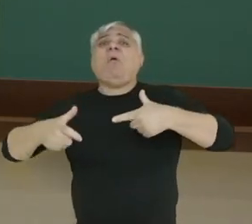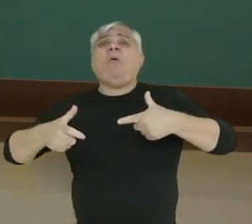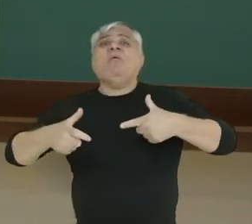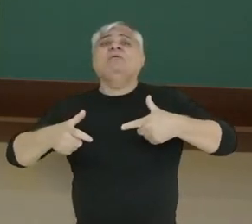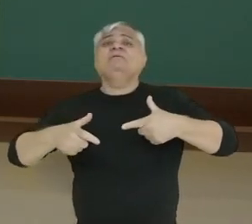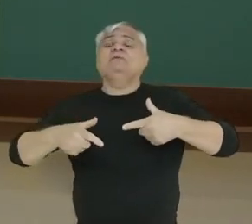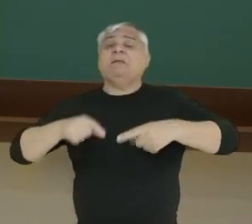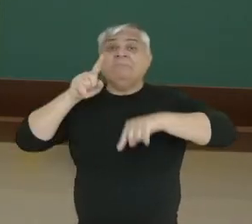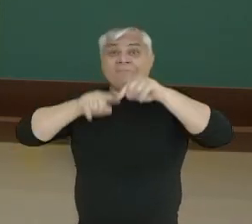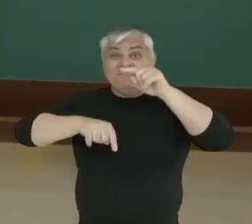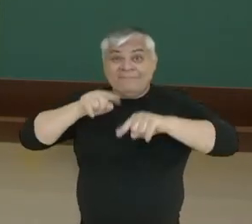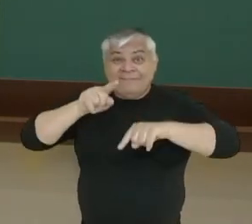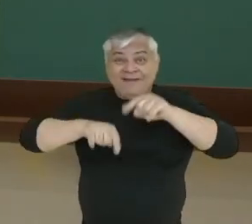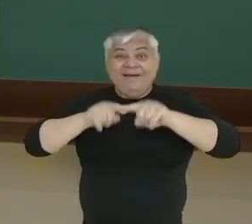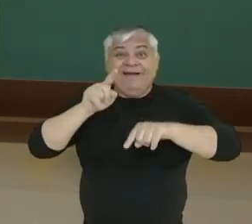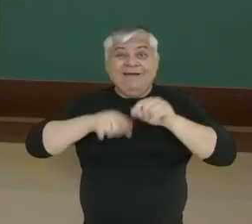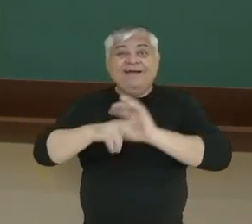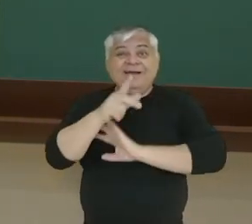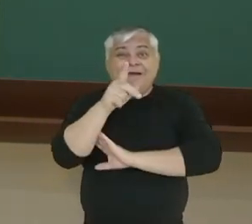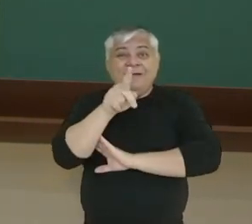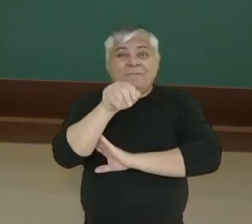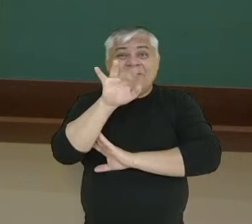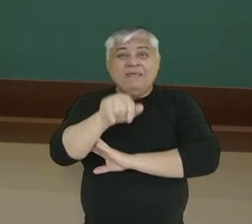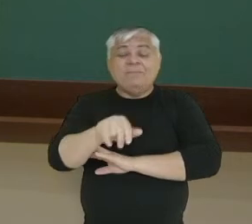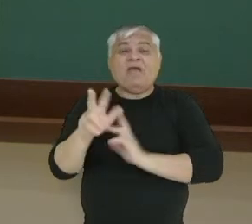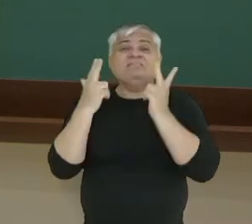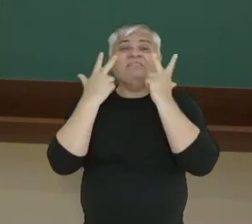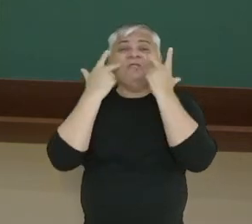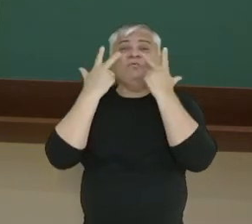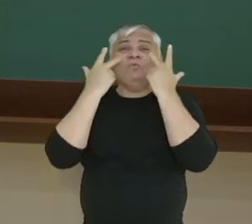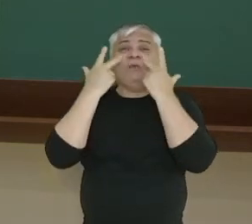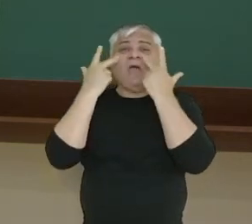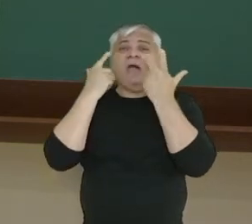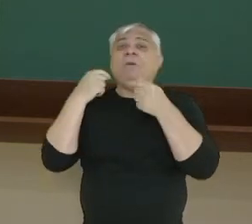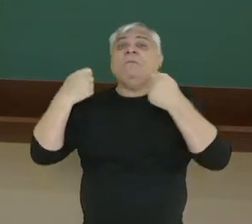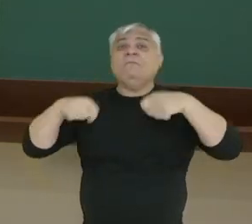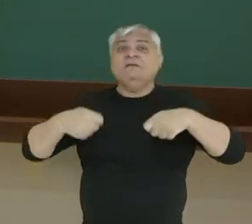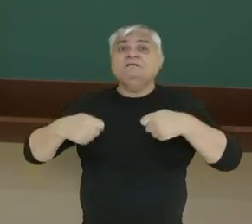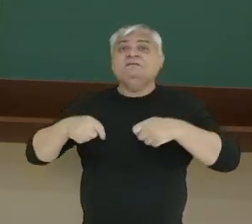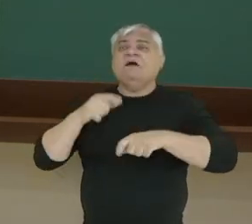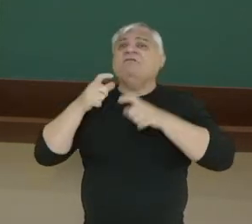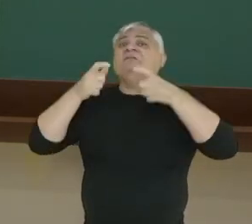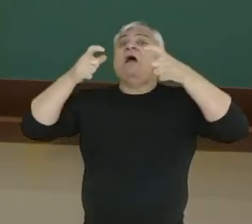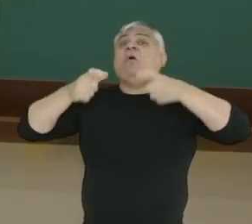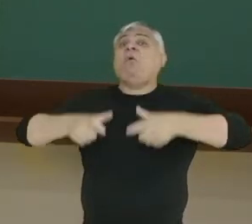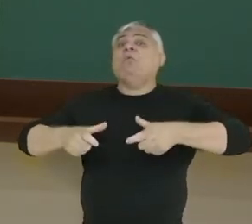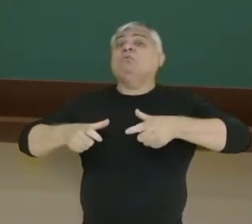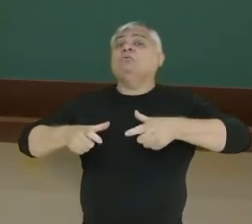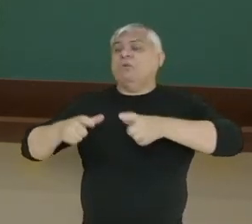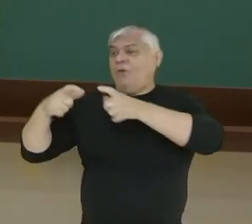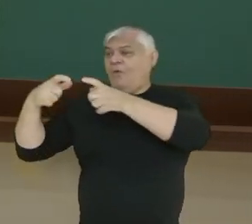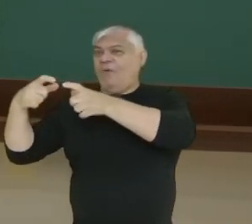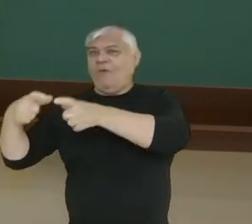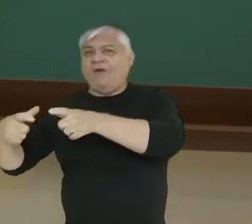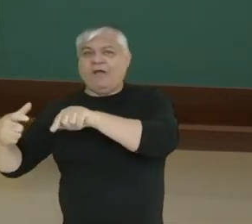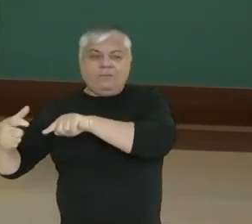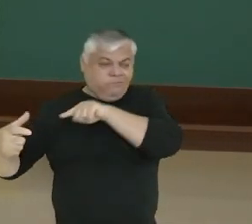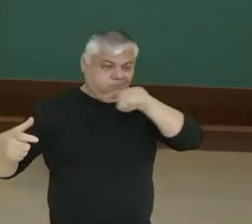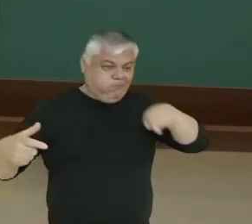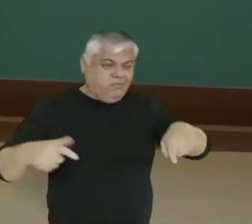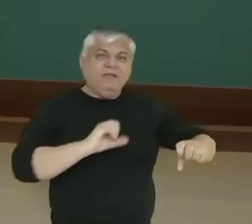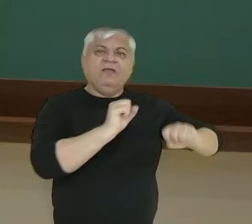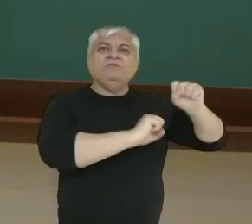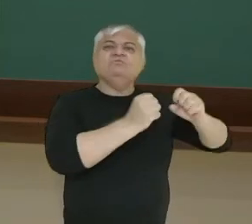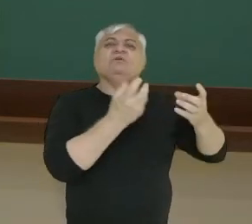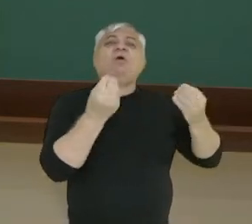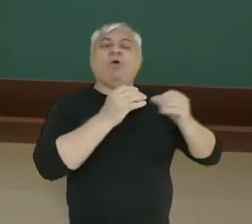as matérias-primas elas vêm da natureza, mas elas precisam sair de um determinado local para chegar na